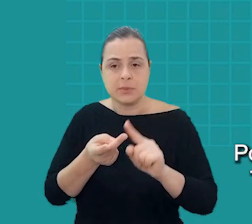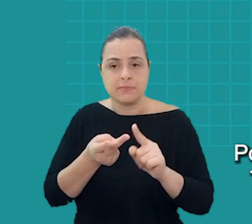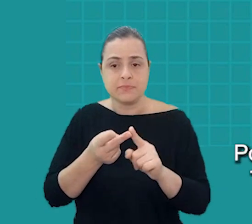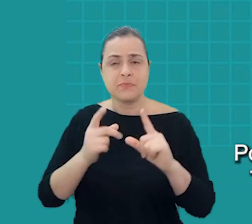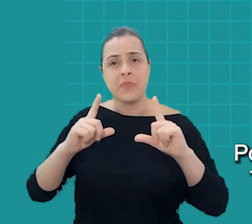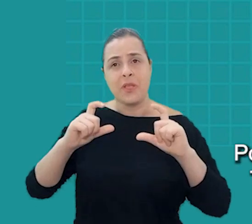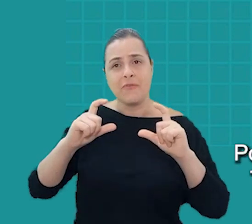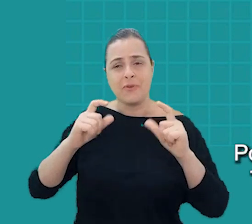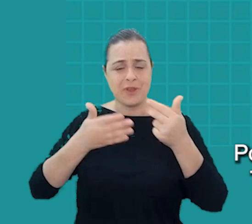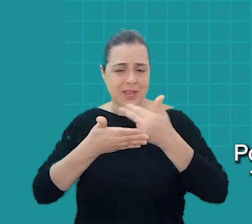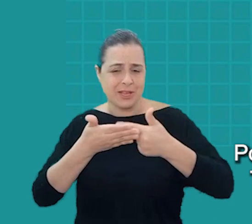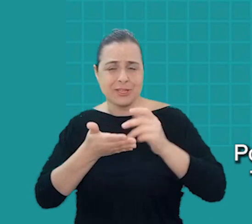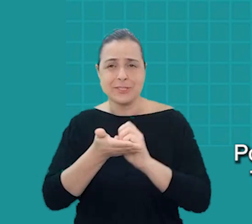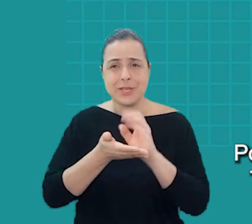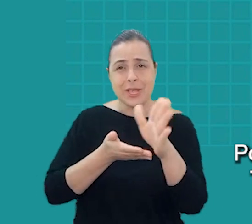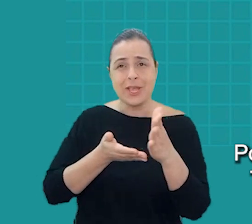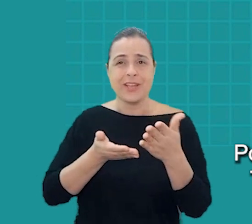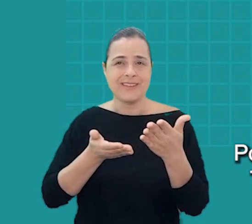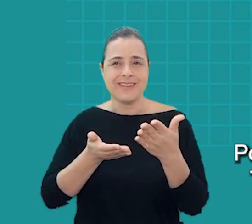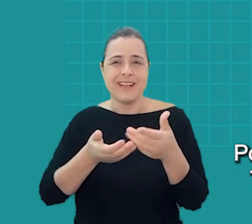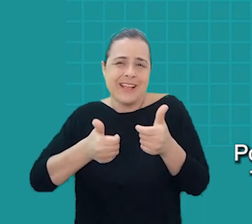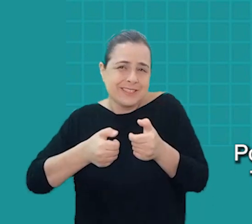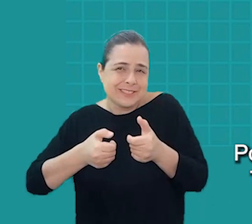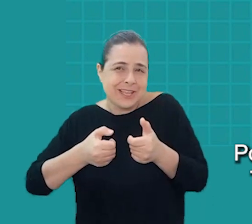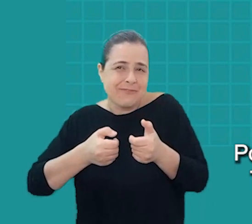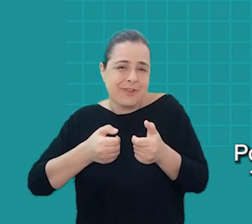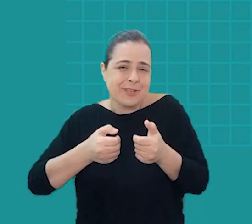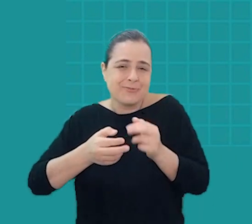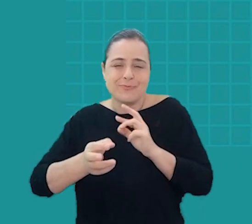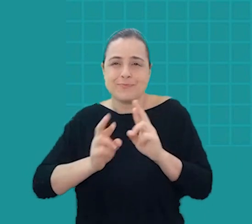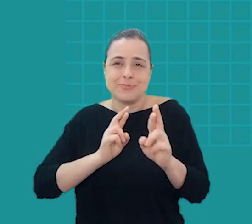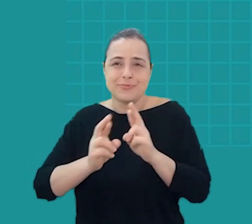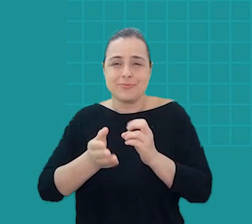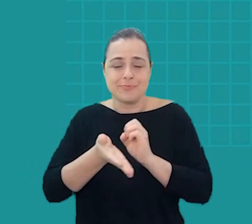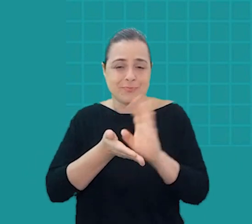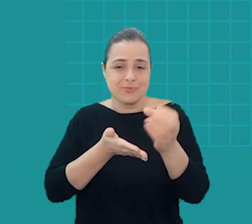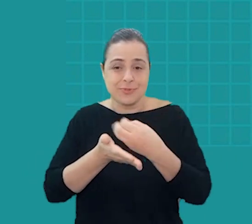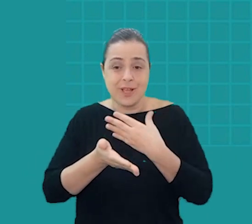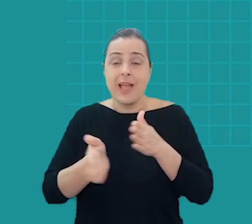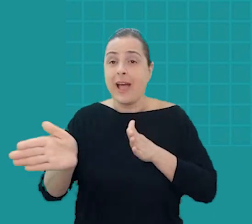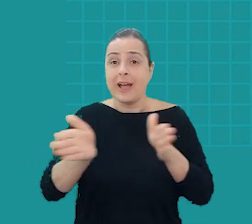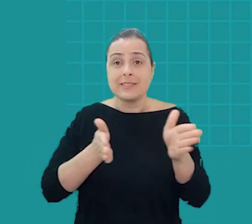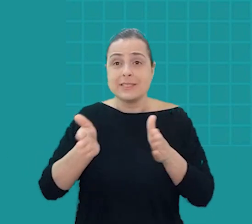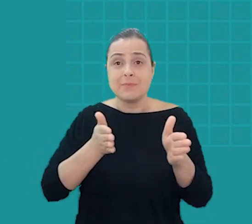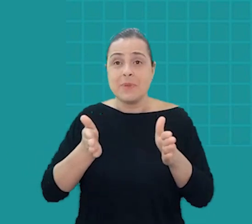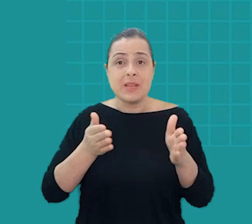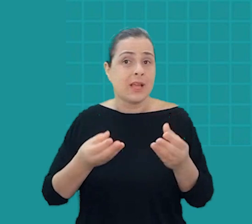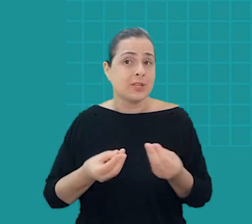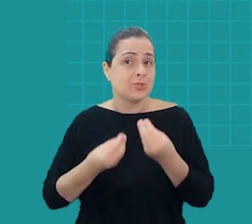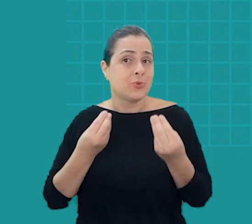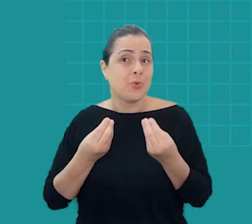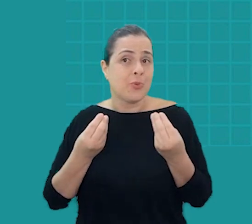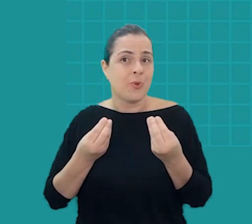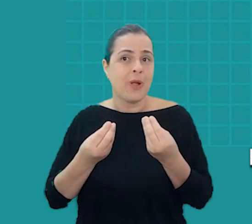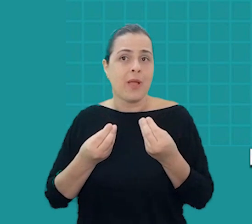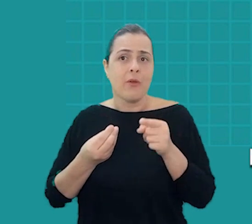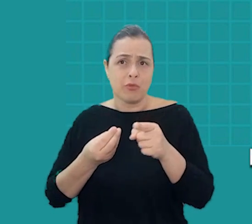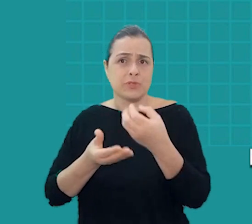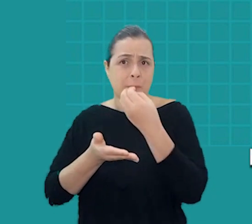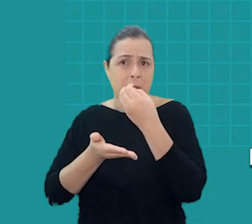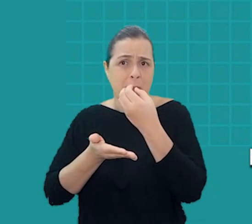foi inventado pelo Compton, não é uma pessoa com deficiência, mas ele tinha muita dificuldade de acesso